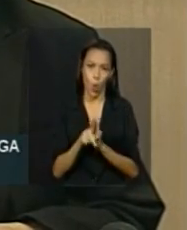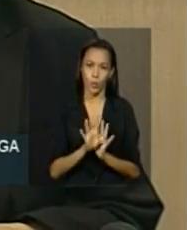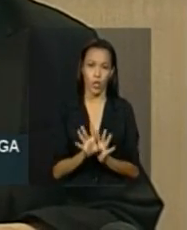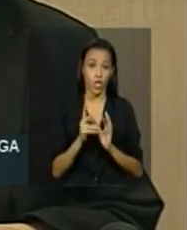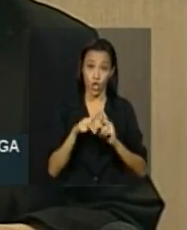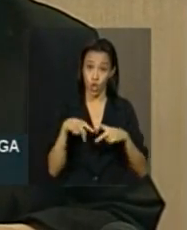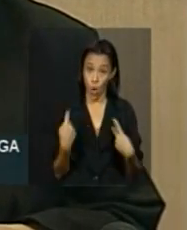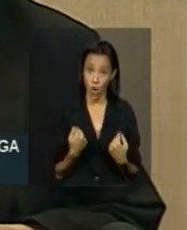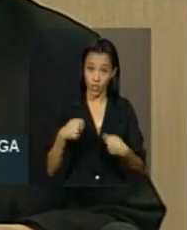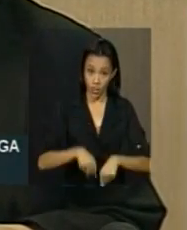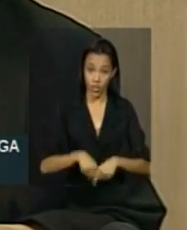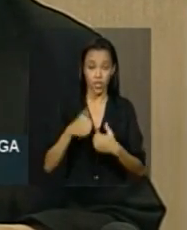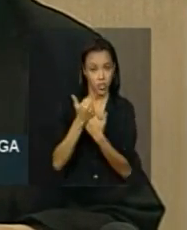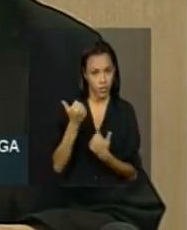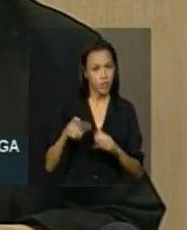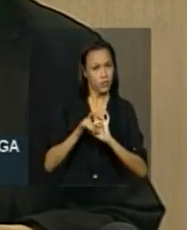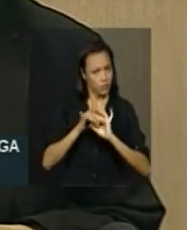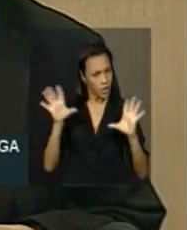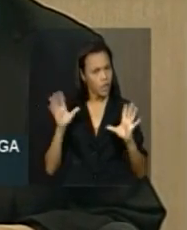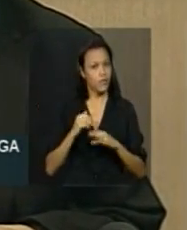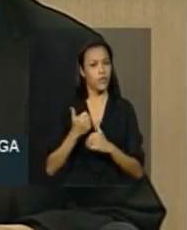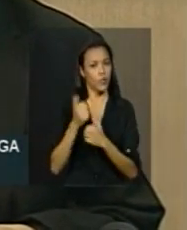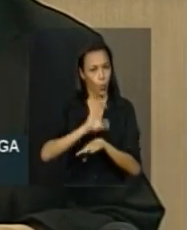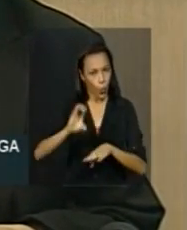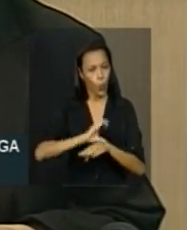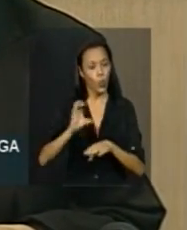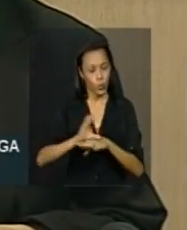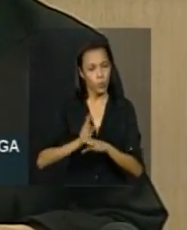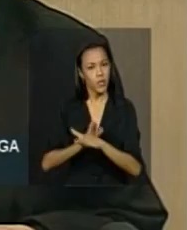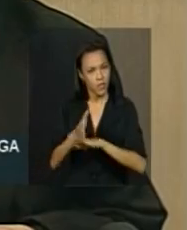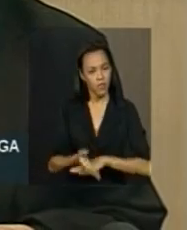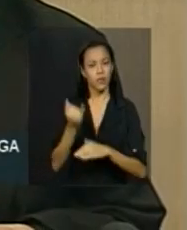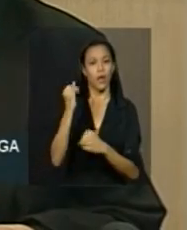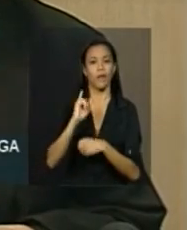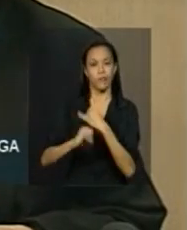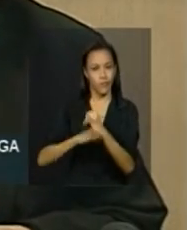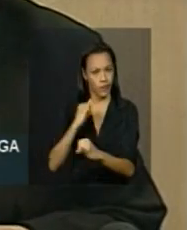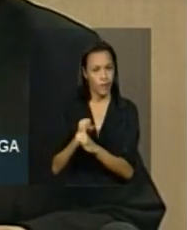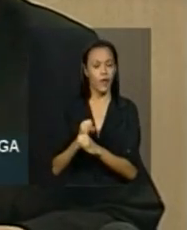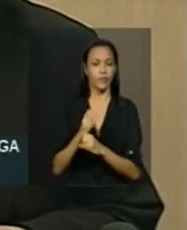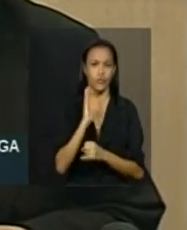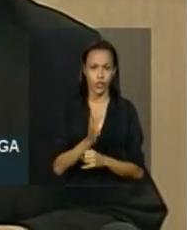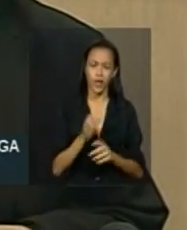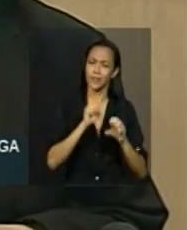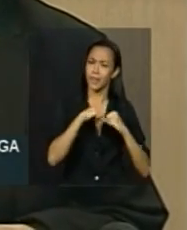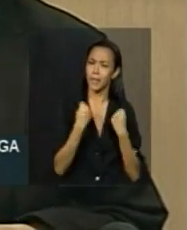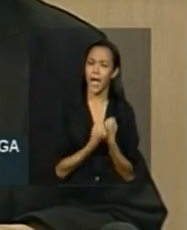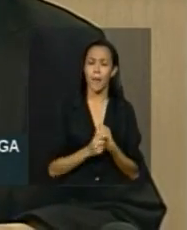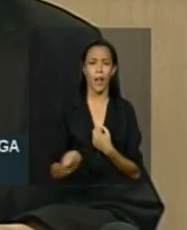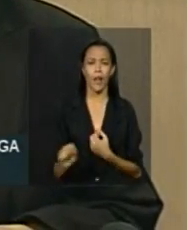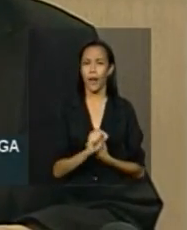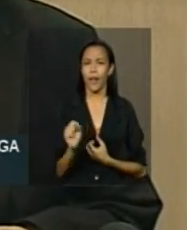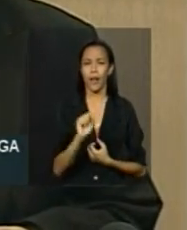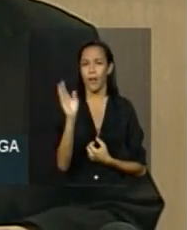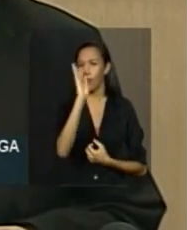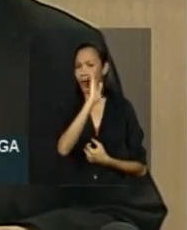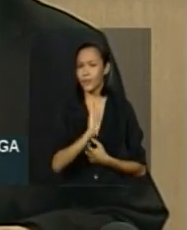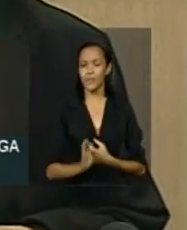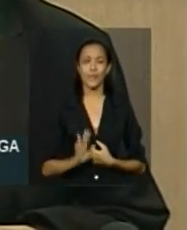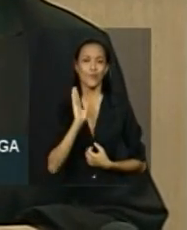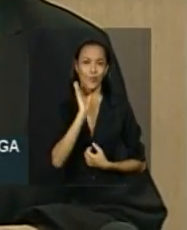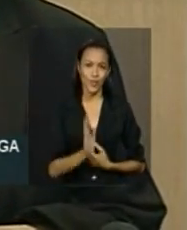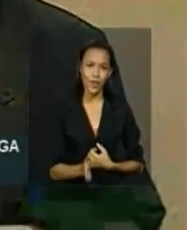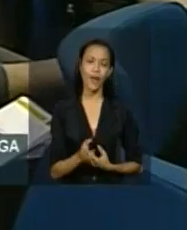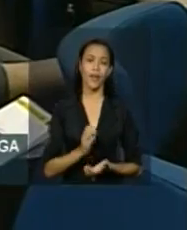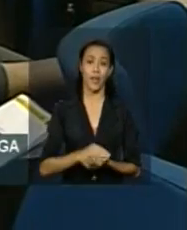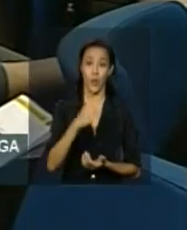o ministério tá online tá o curso aí Tornado disponível fizemos capacitação fizemos seminários no Brasil inteiro colocamos recursos